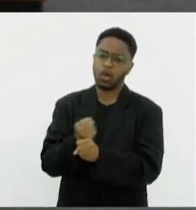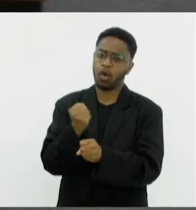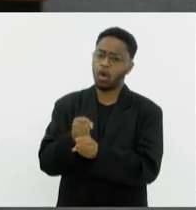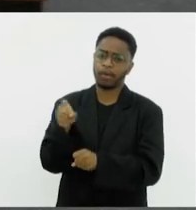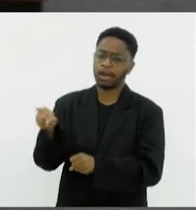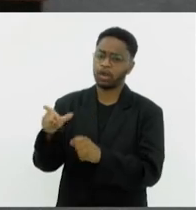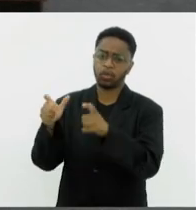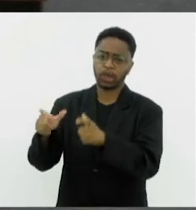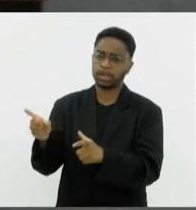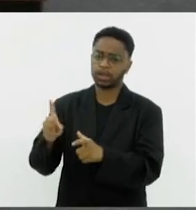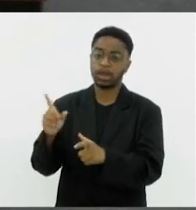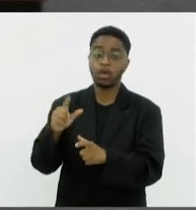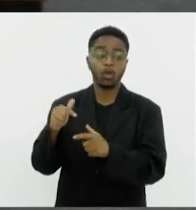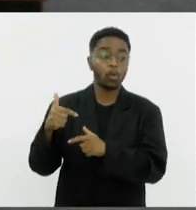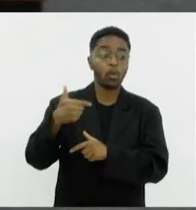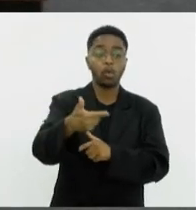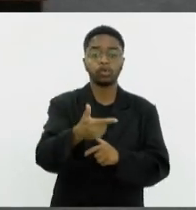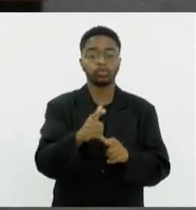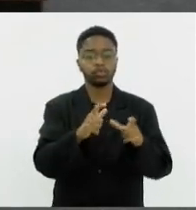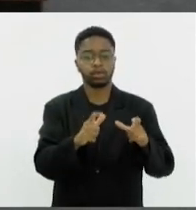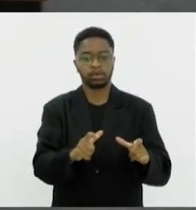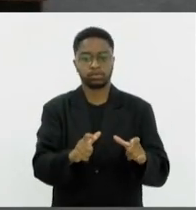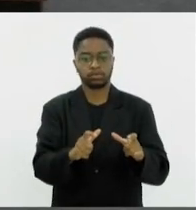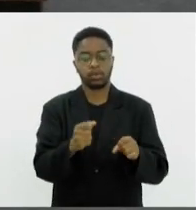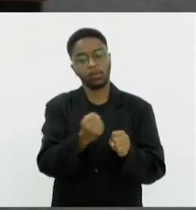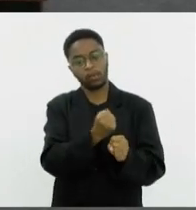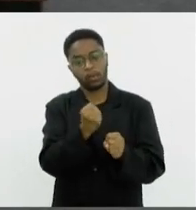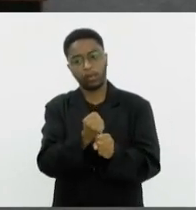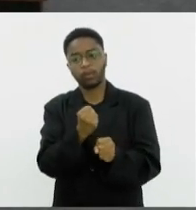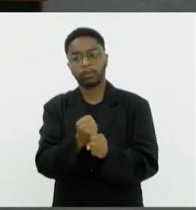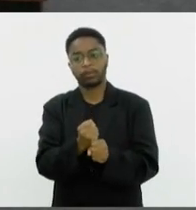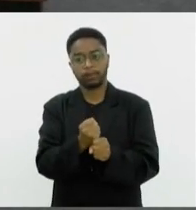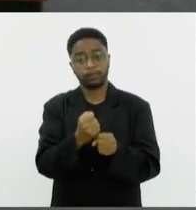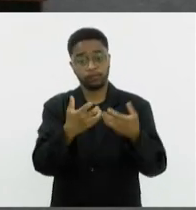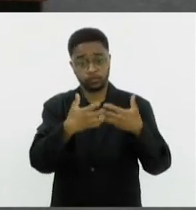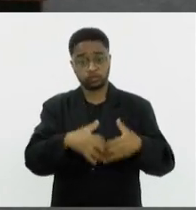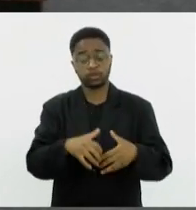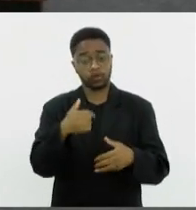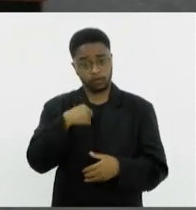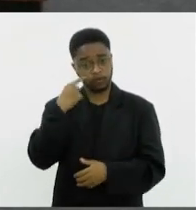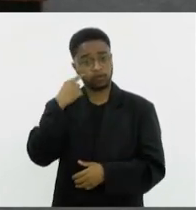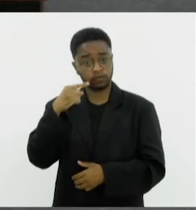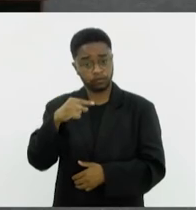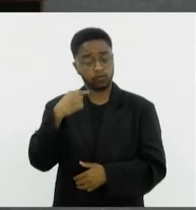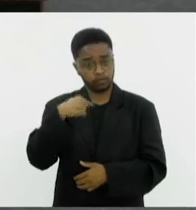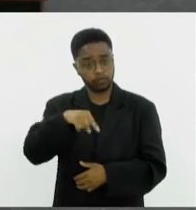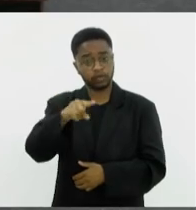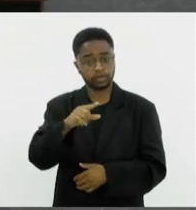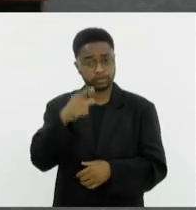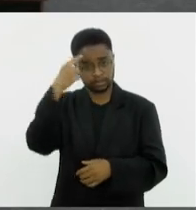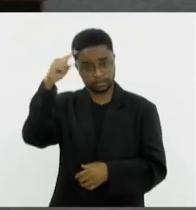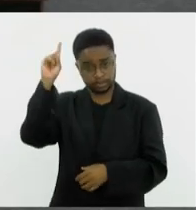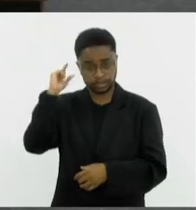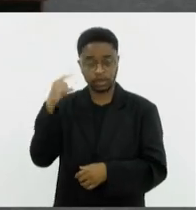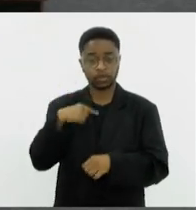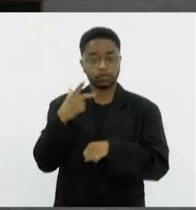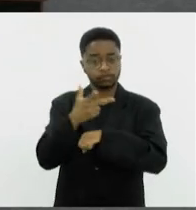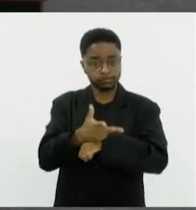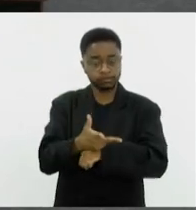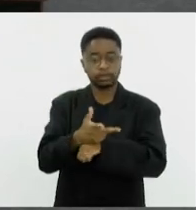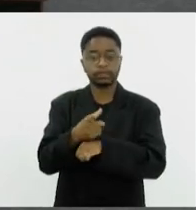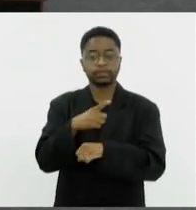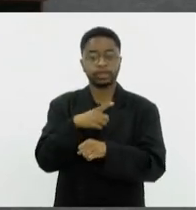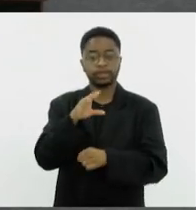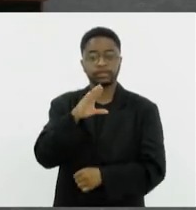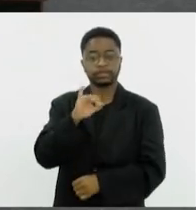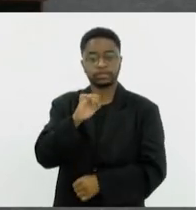obra é no imóvel que tem do outro lado da rua. Aliás, o imóvel está funcionando. Fui lá semana retrasada, gravei um vídeo, um CIEP que foi recuperado. É